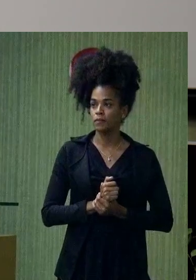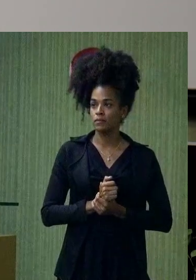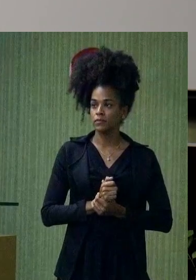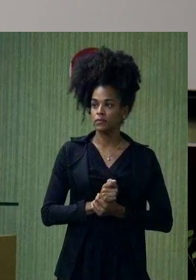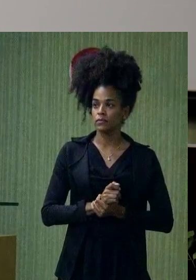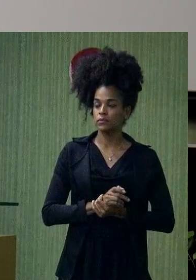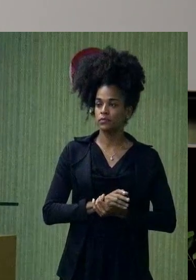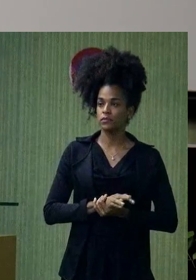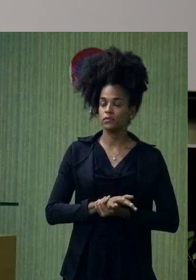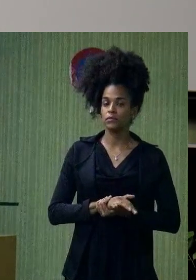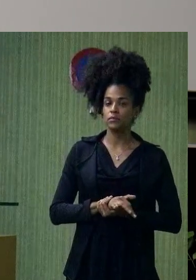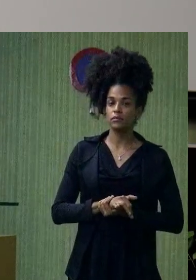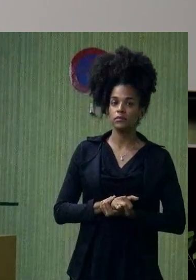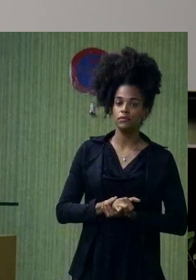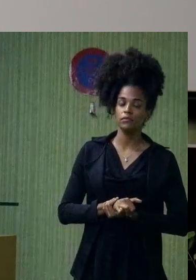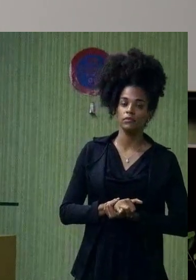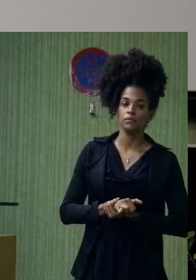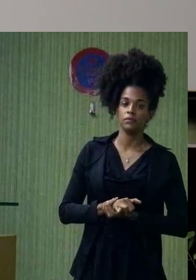Ah